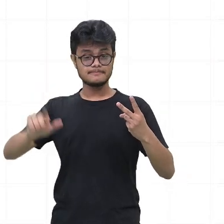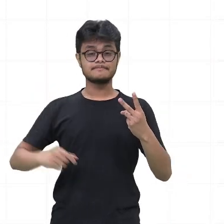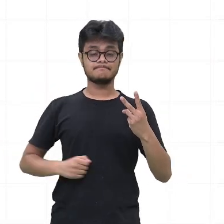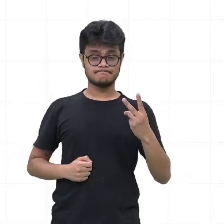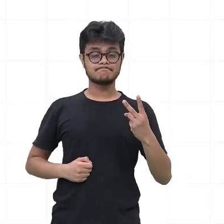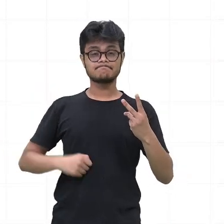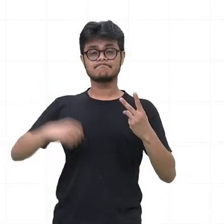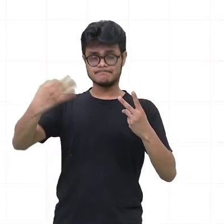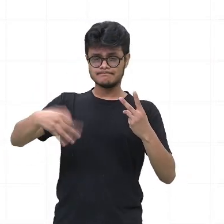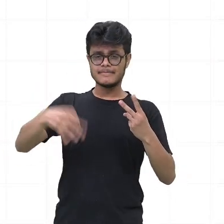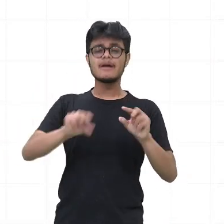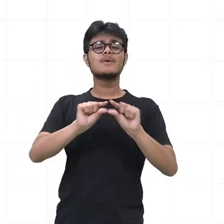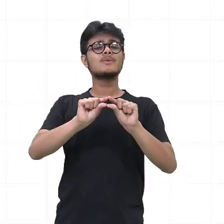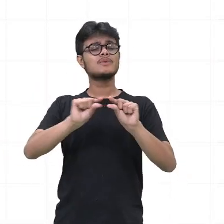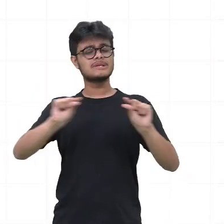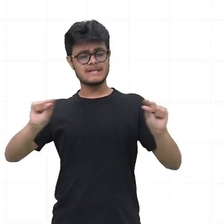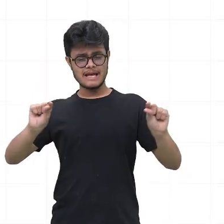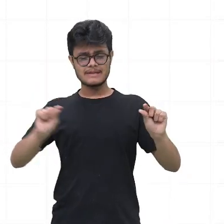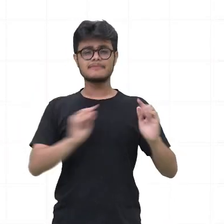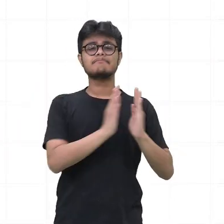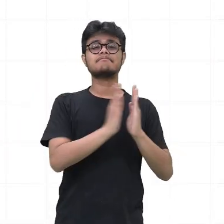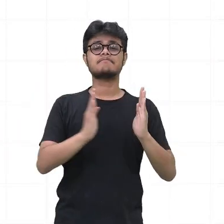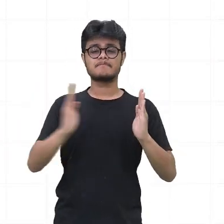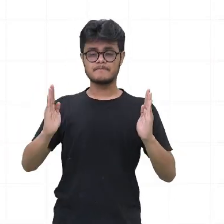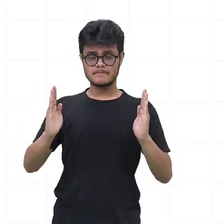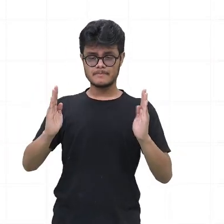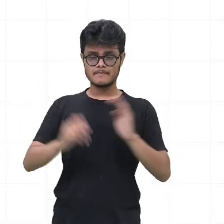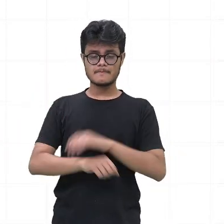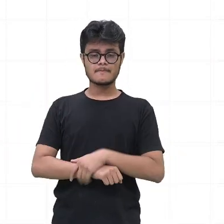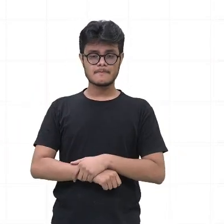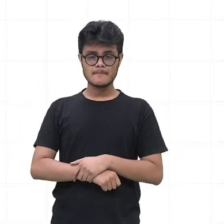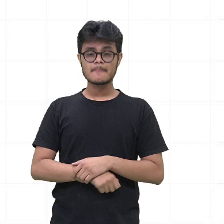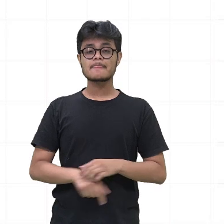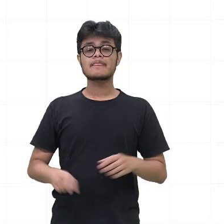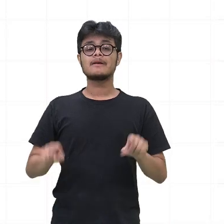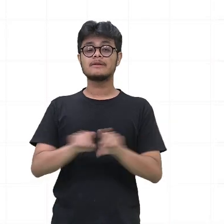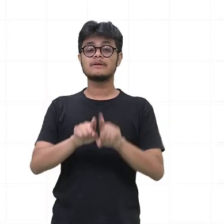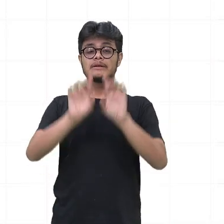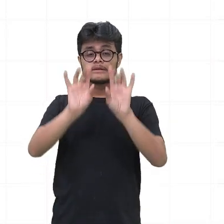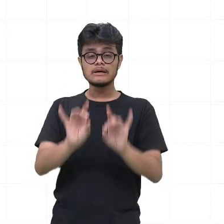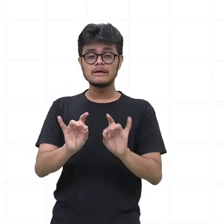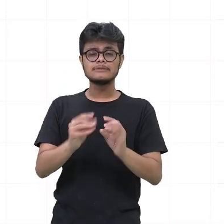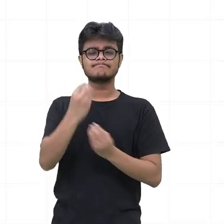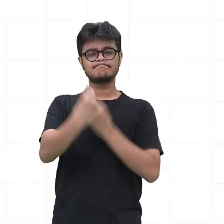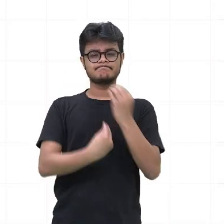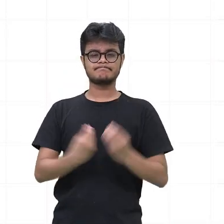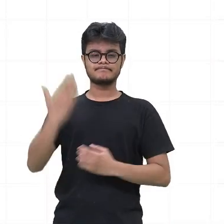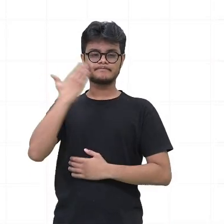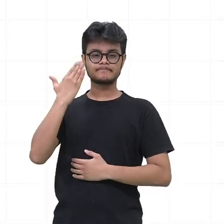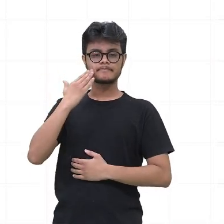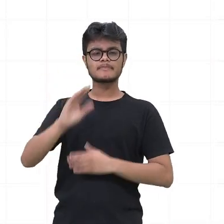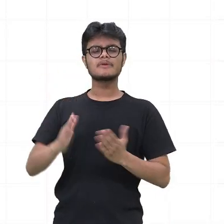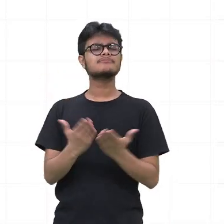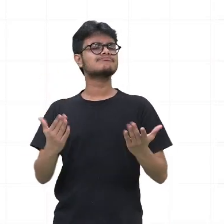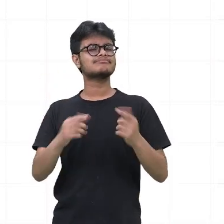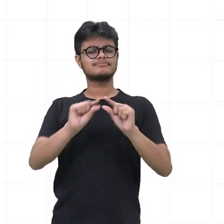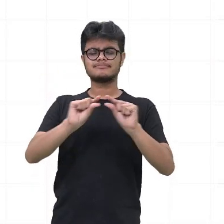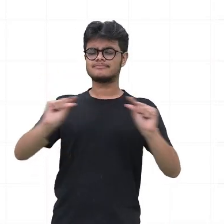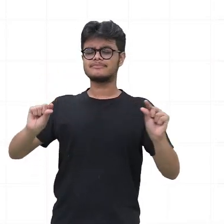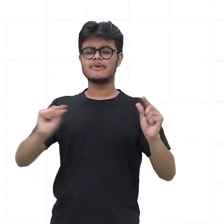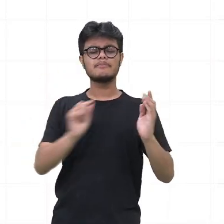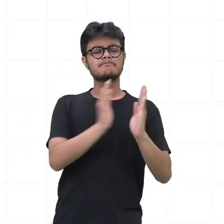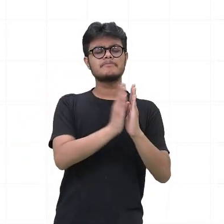reconhecimento e localização de alguns na reta numérica. E no detalhamento, nós vamos ter reconhecimento dos